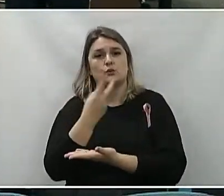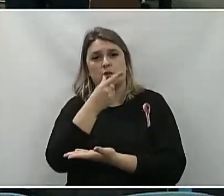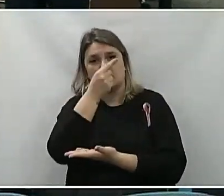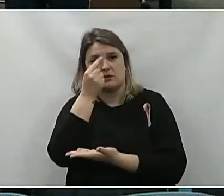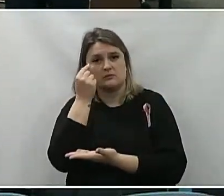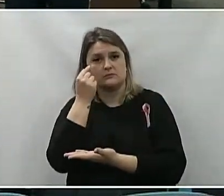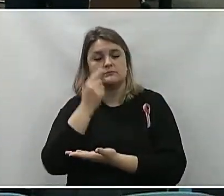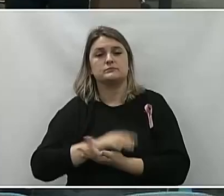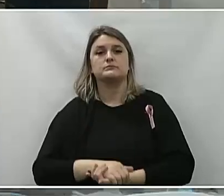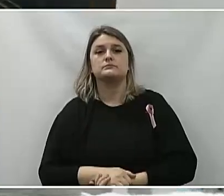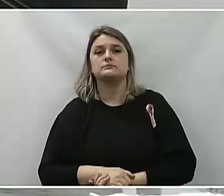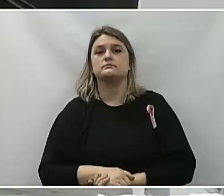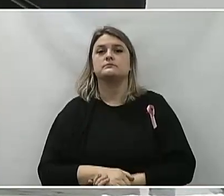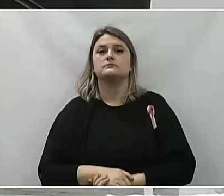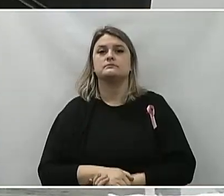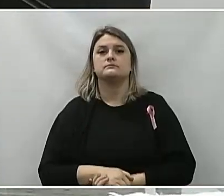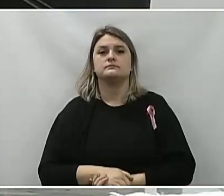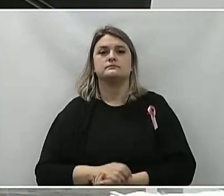Rover